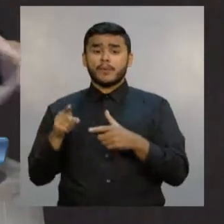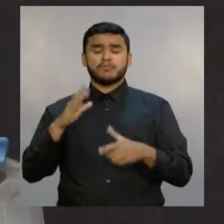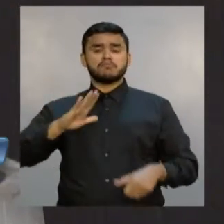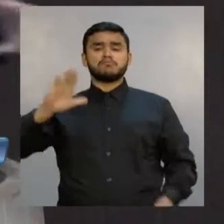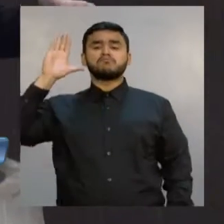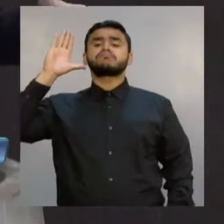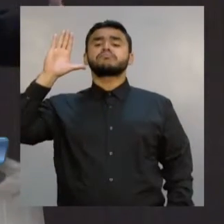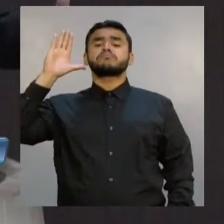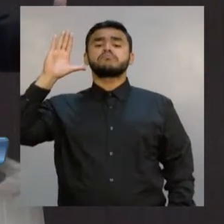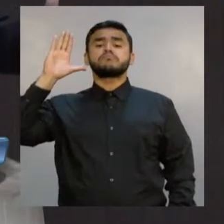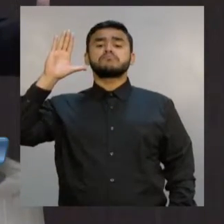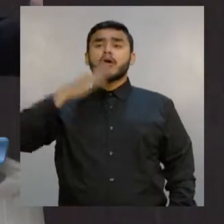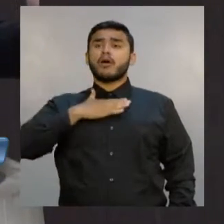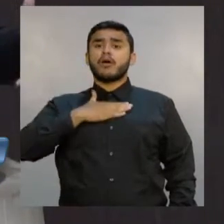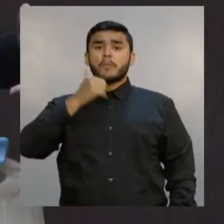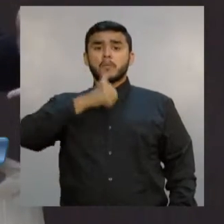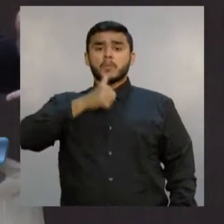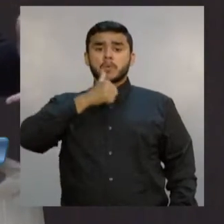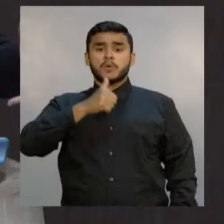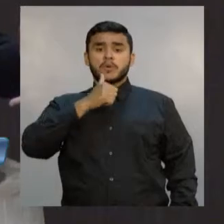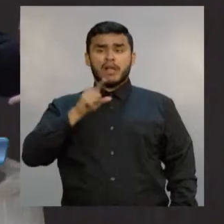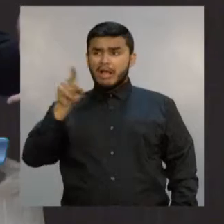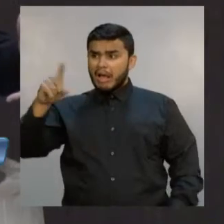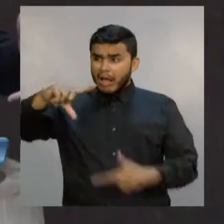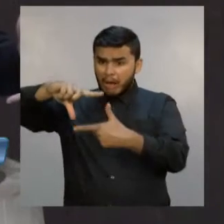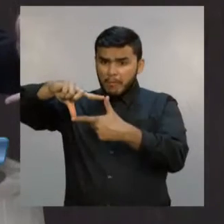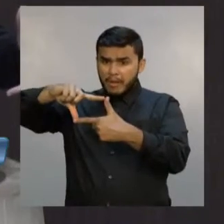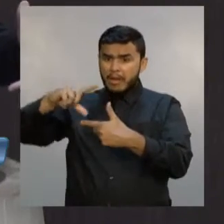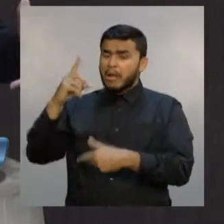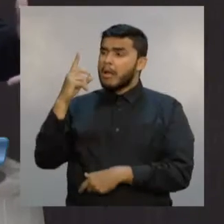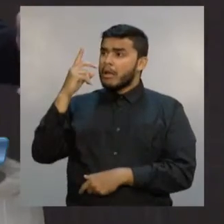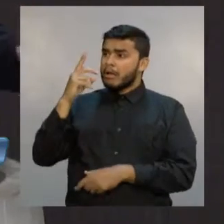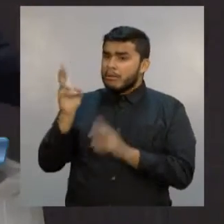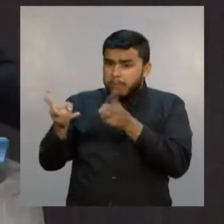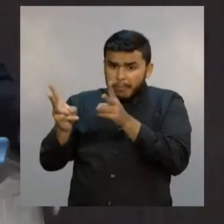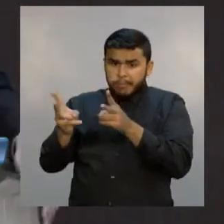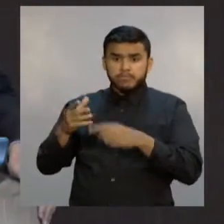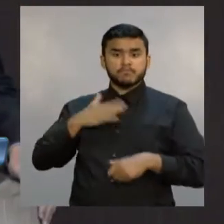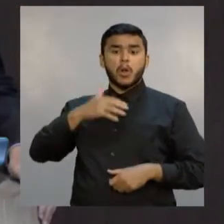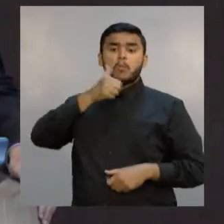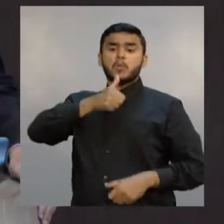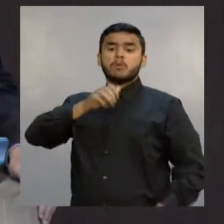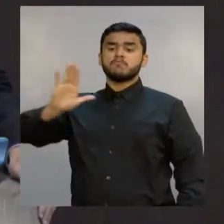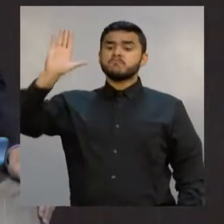própria, abalando as estruturas do conservadorismo e do reacionarismo na política